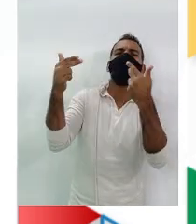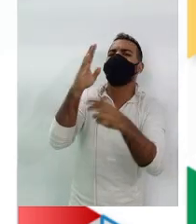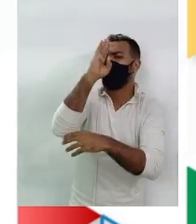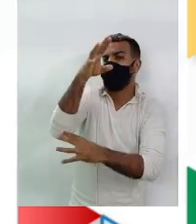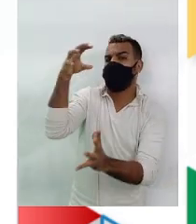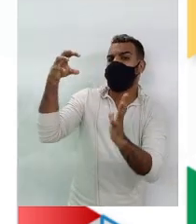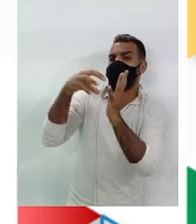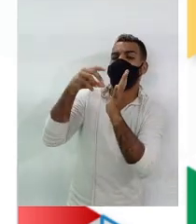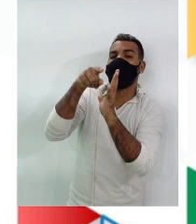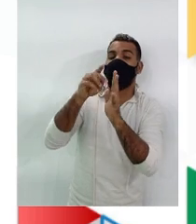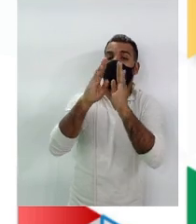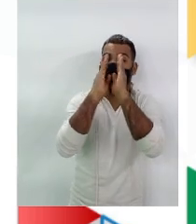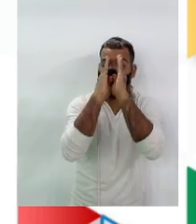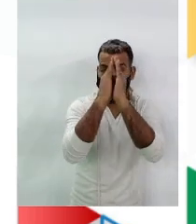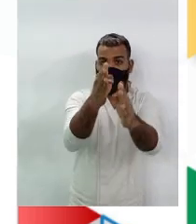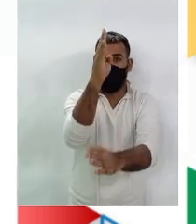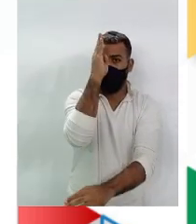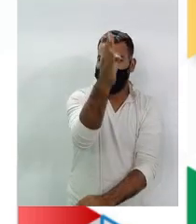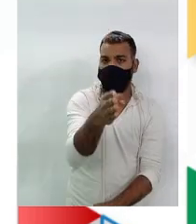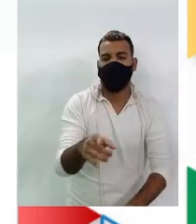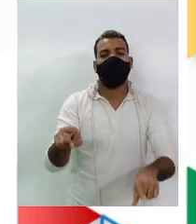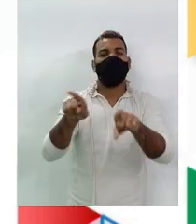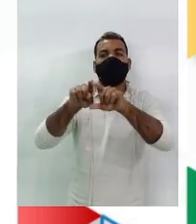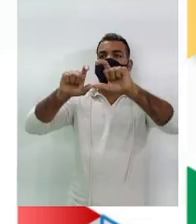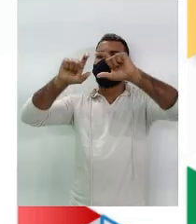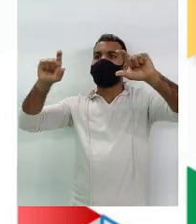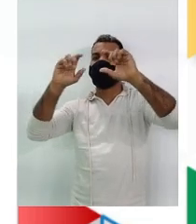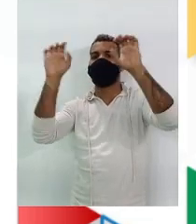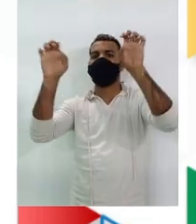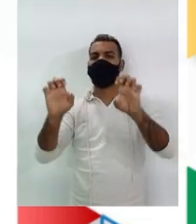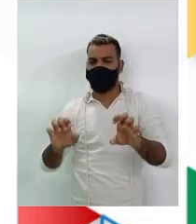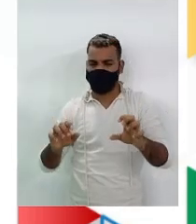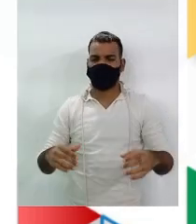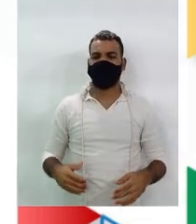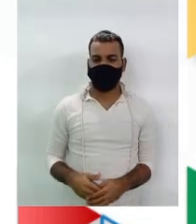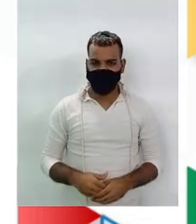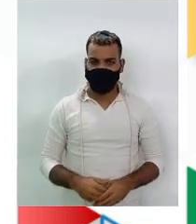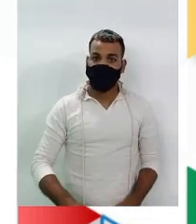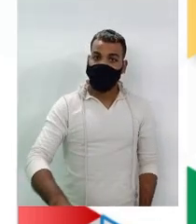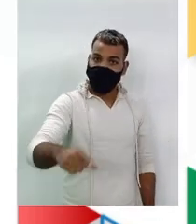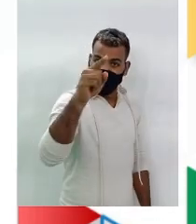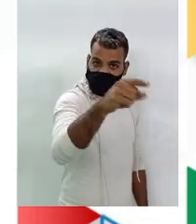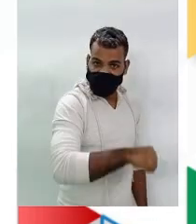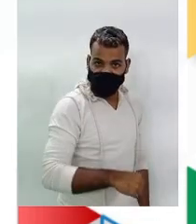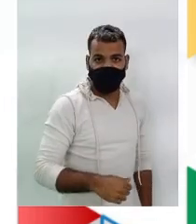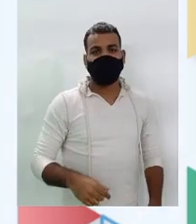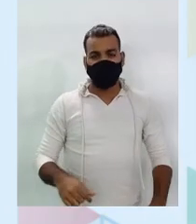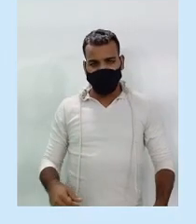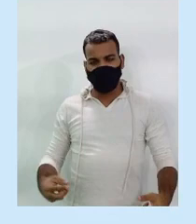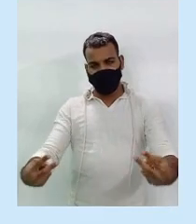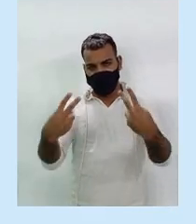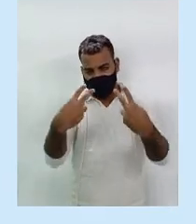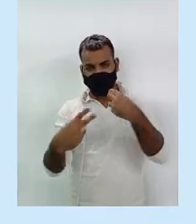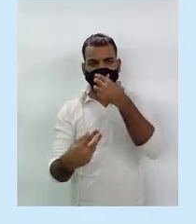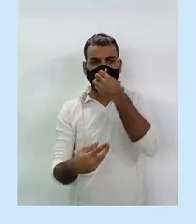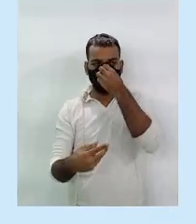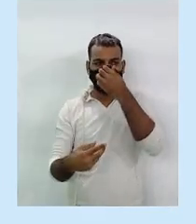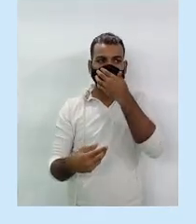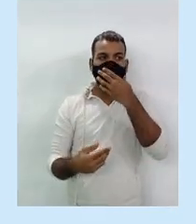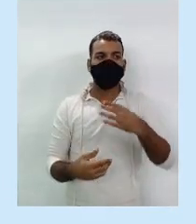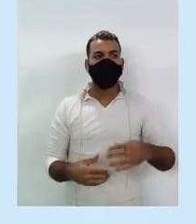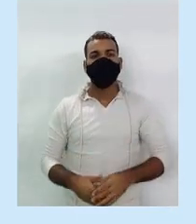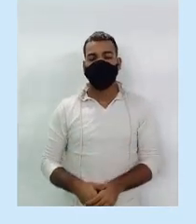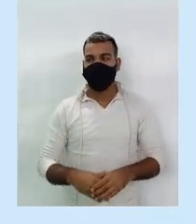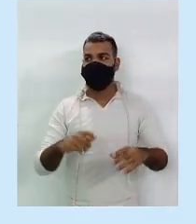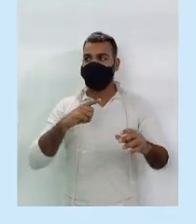circunstâncias, eventuais e a sua estrutura, etc. É isso aí, estudante. Olhando para mim agora, nós temos a